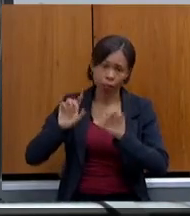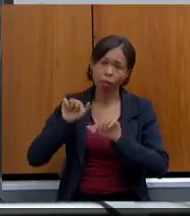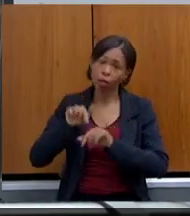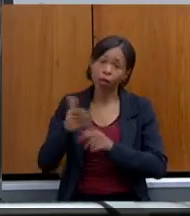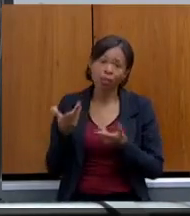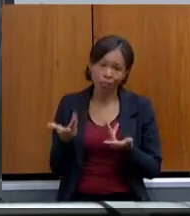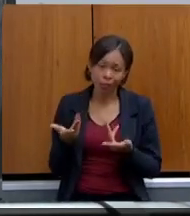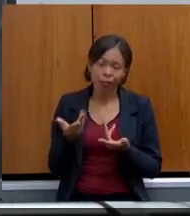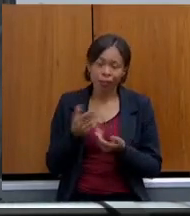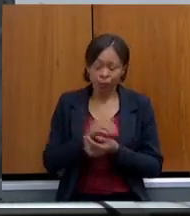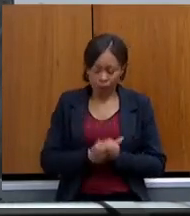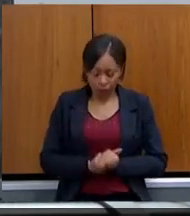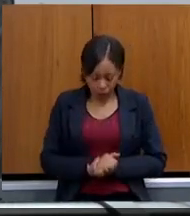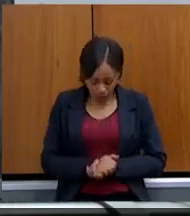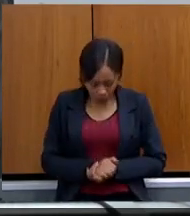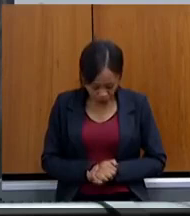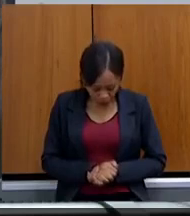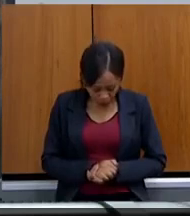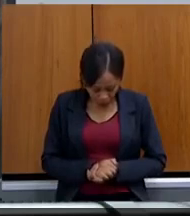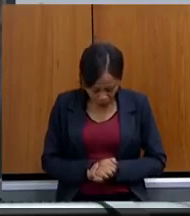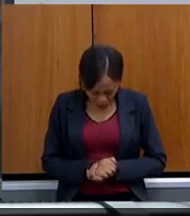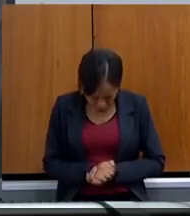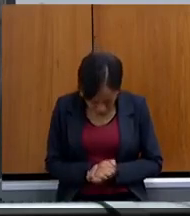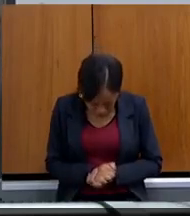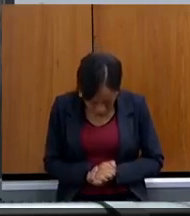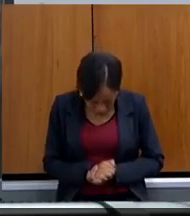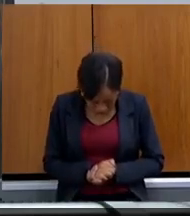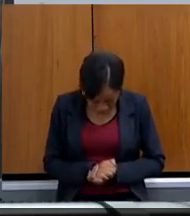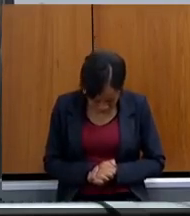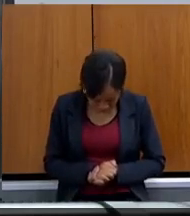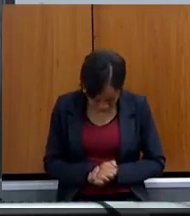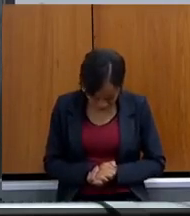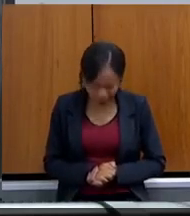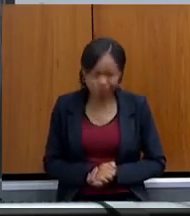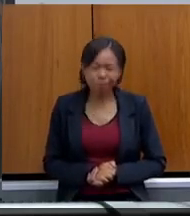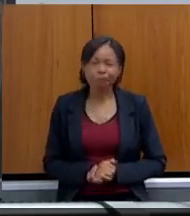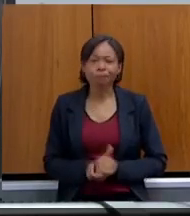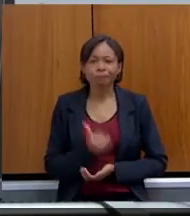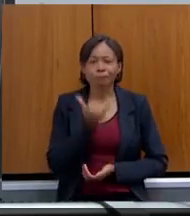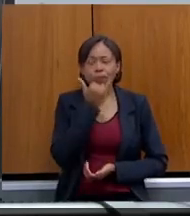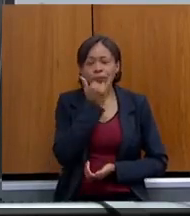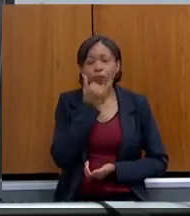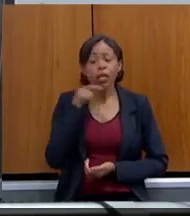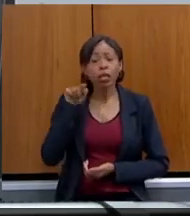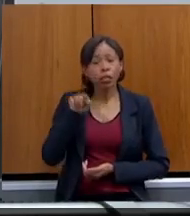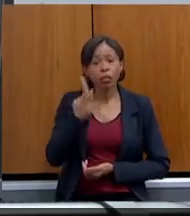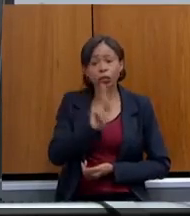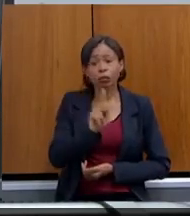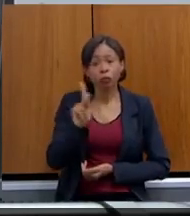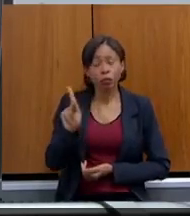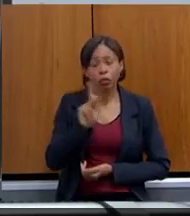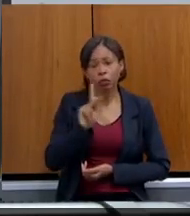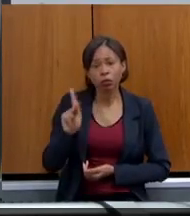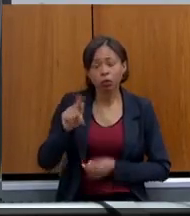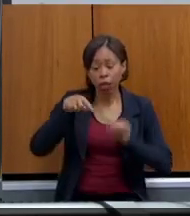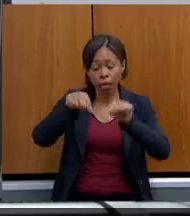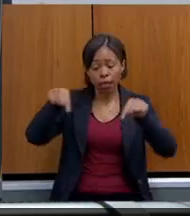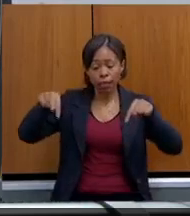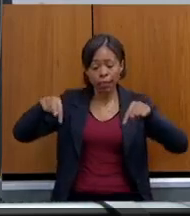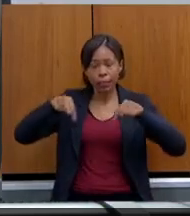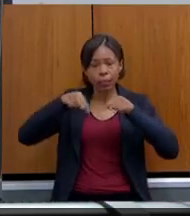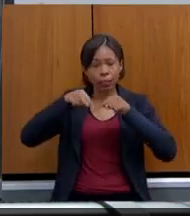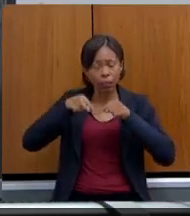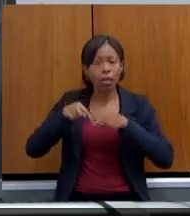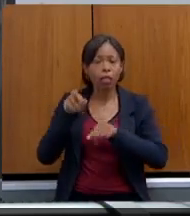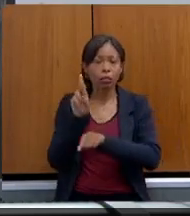né que tá ali já na sala de recurso que ele possa também texto direito aí como profissional concursado né